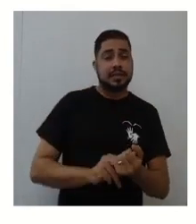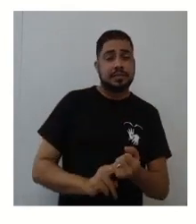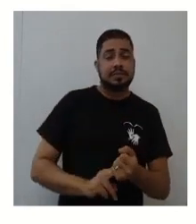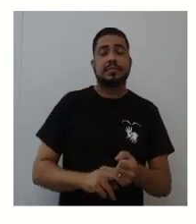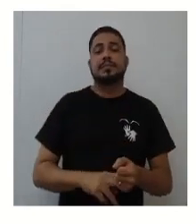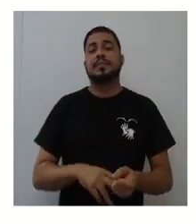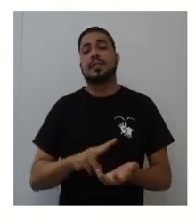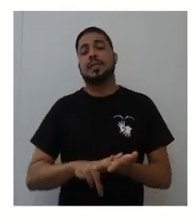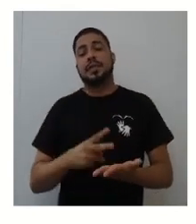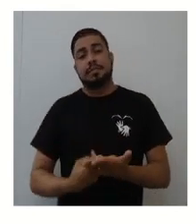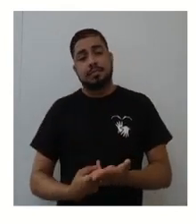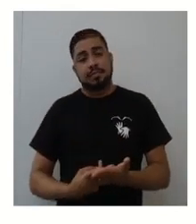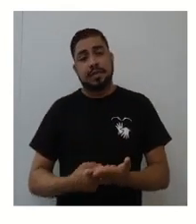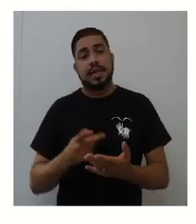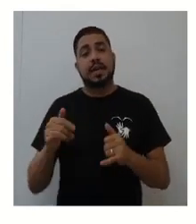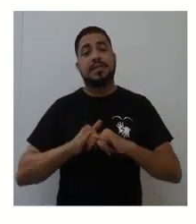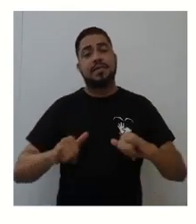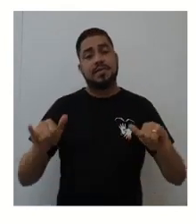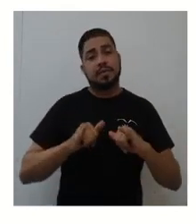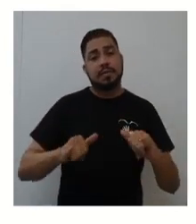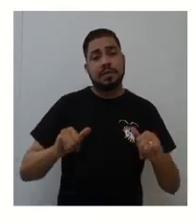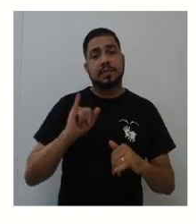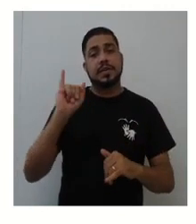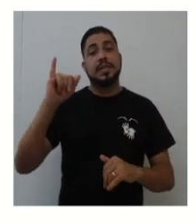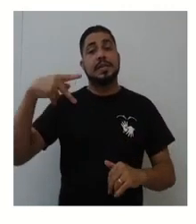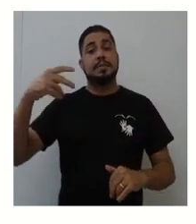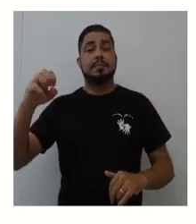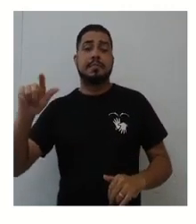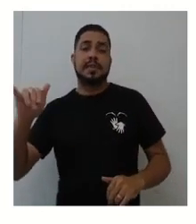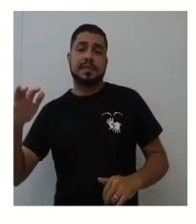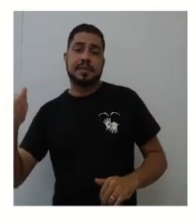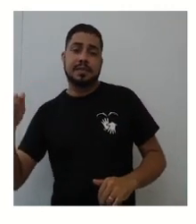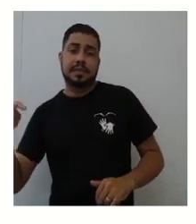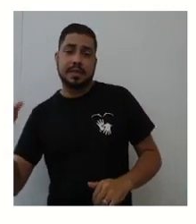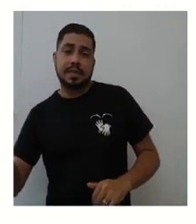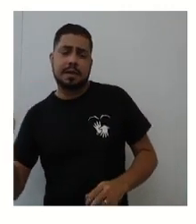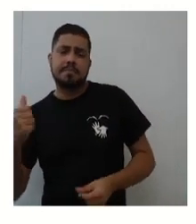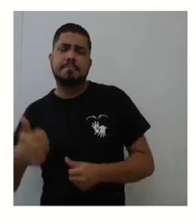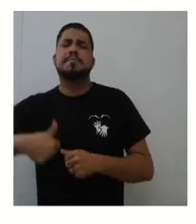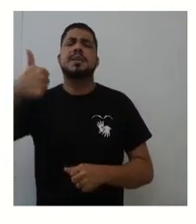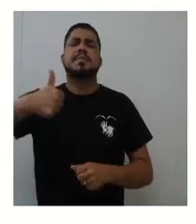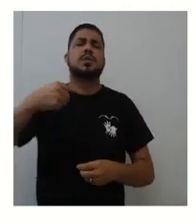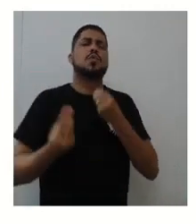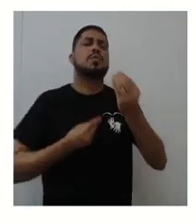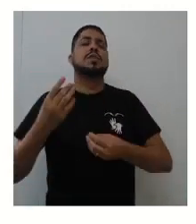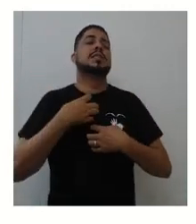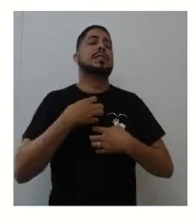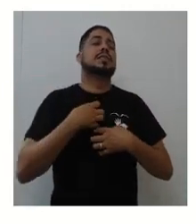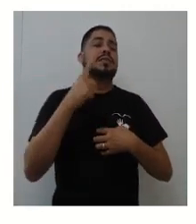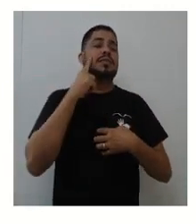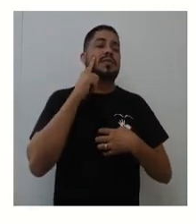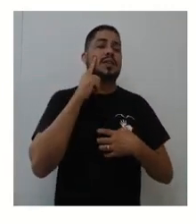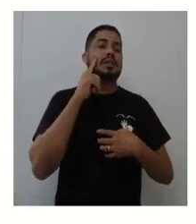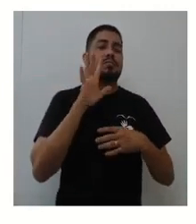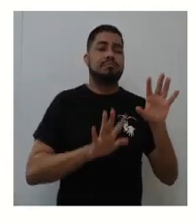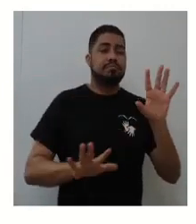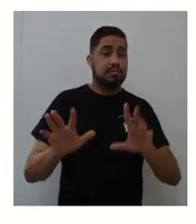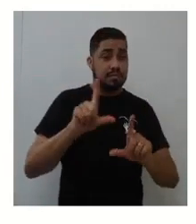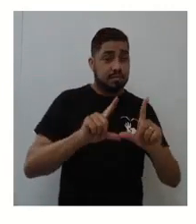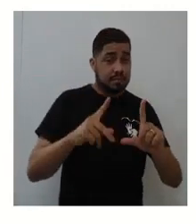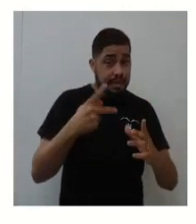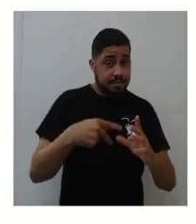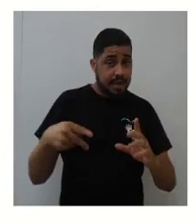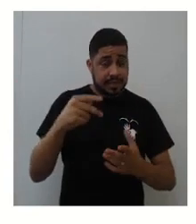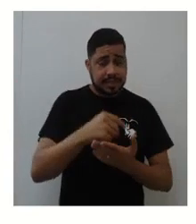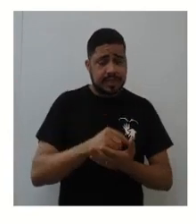chama informação implícita. Vamos analisar as questões. Primeiro, como você se sentiu ao ver a imagem? Isso daí